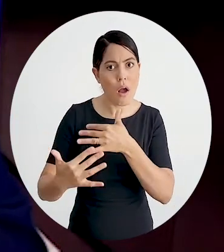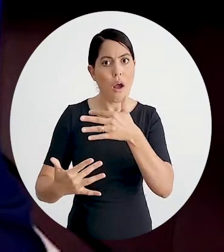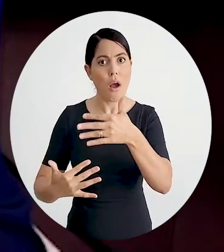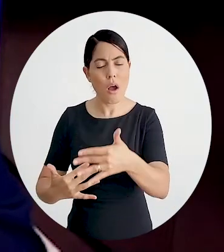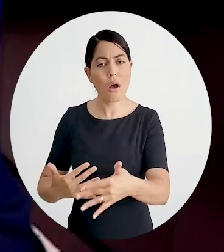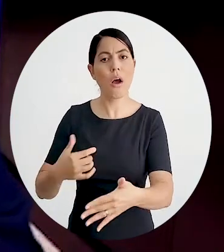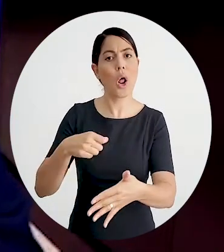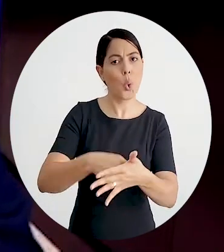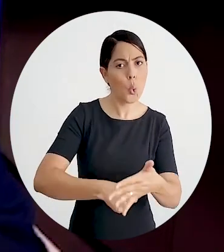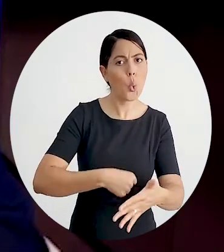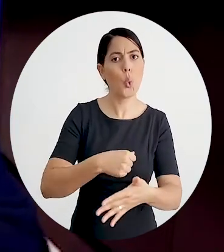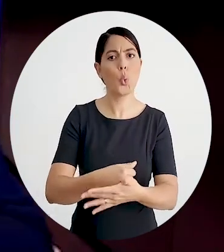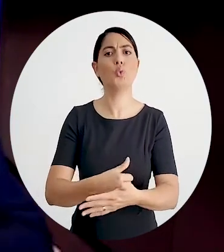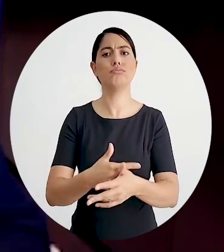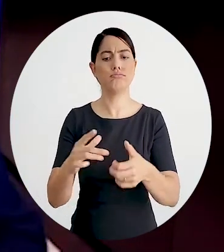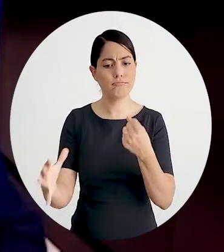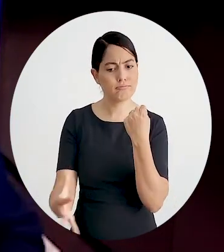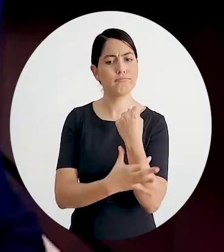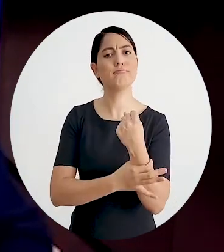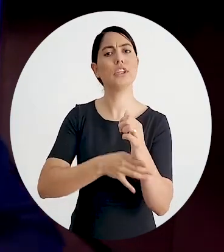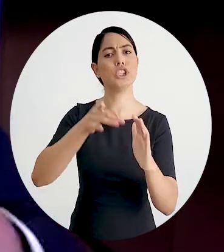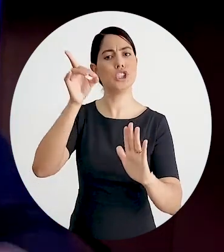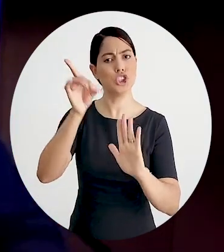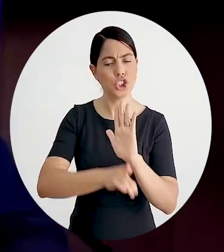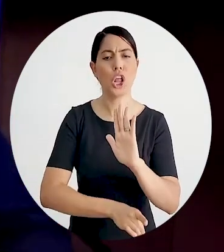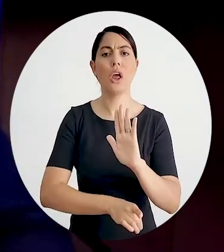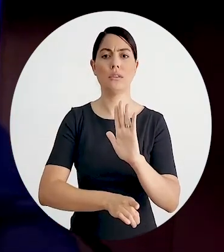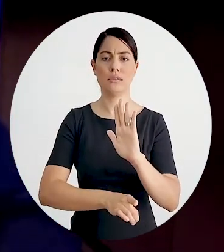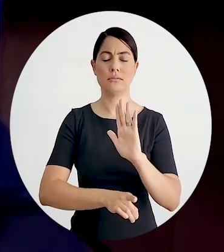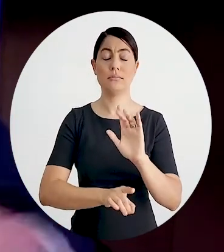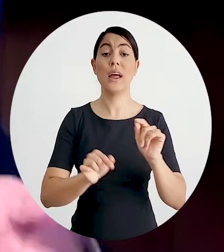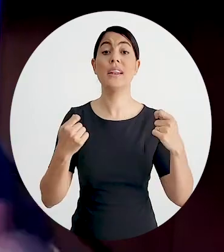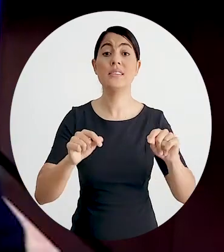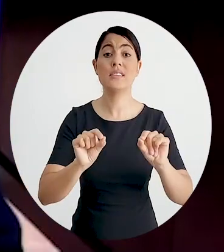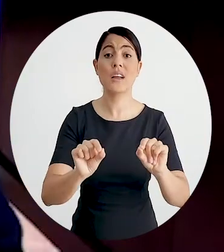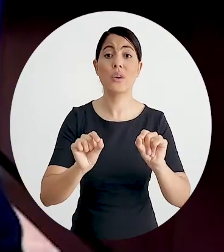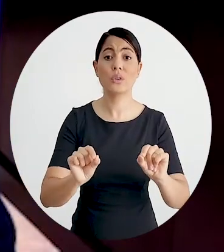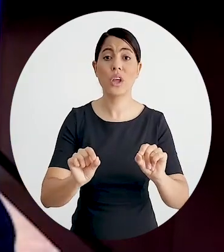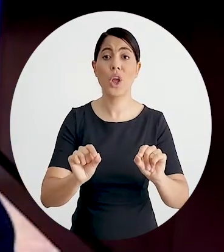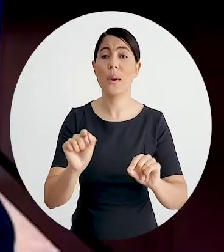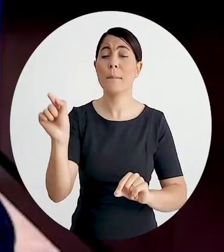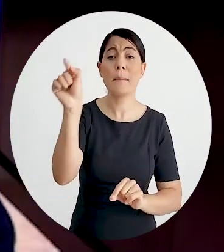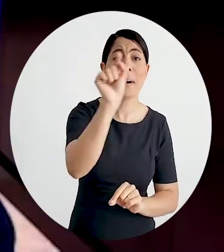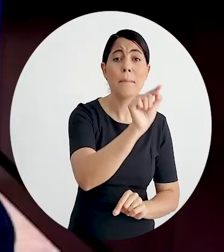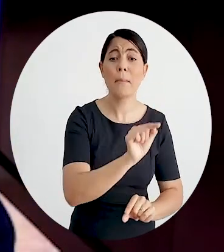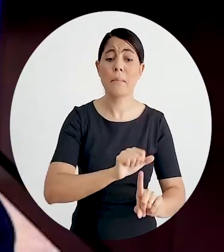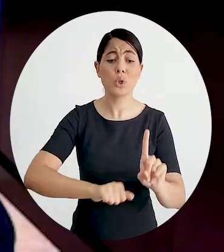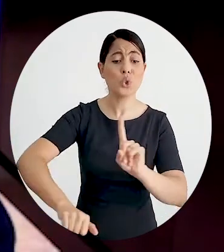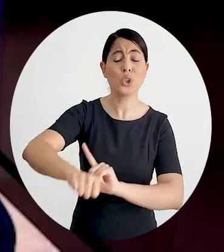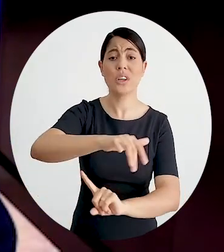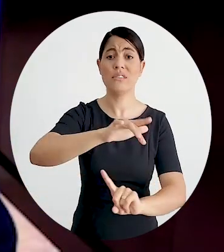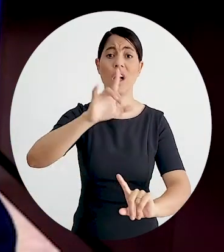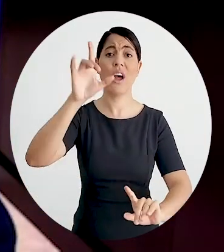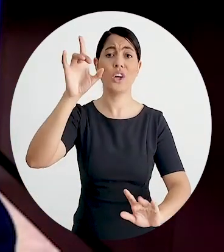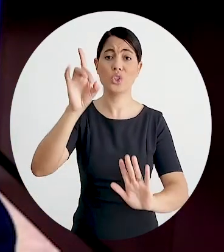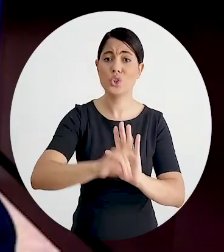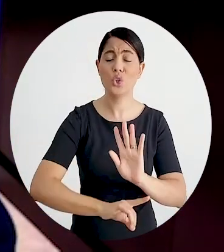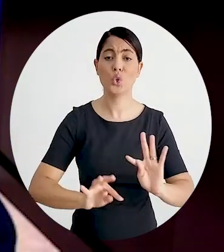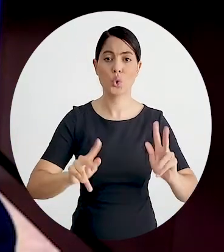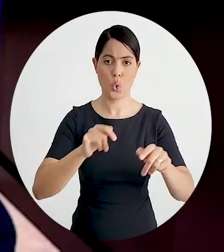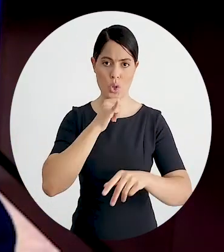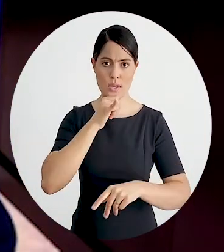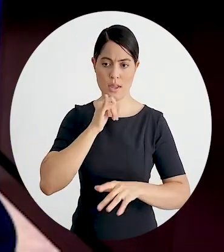a efetivação destas garantias depende da atuação de todos os atores da sociedade. A sociedade